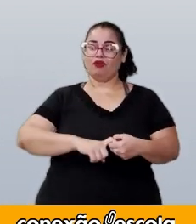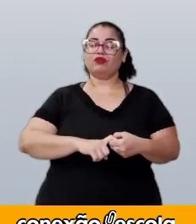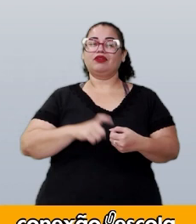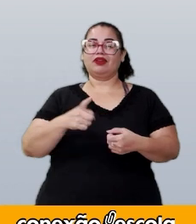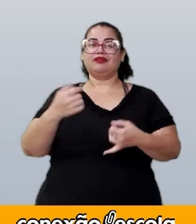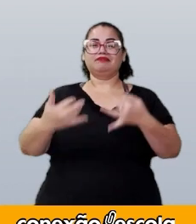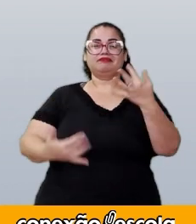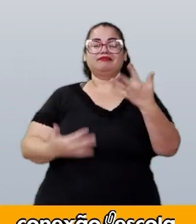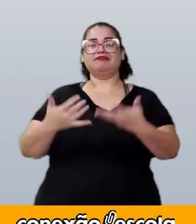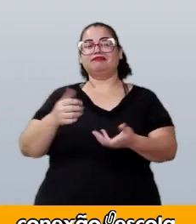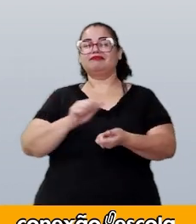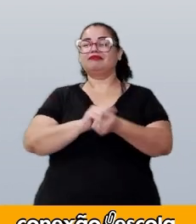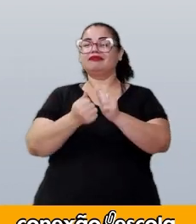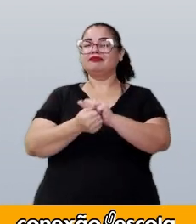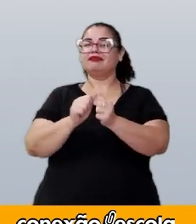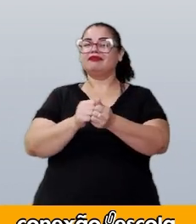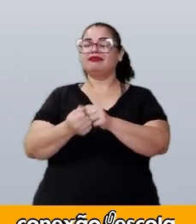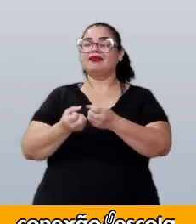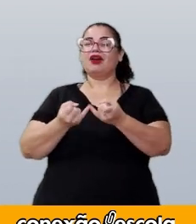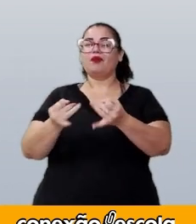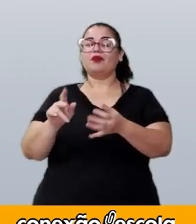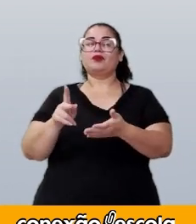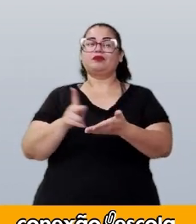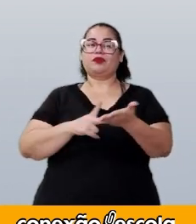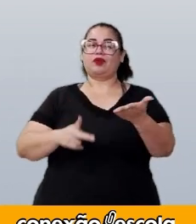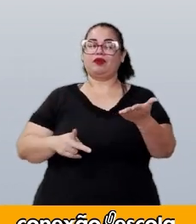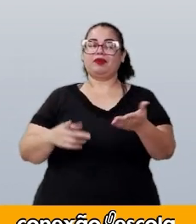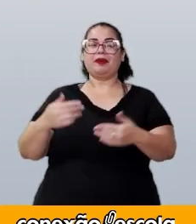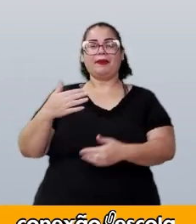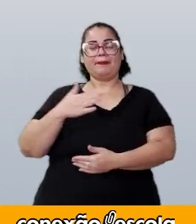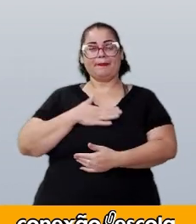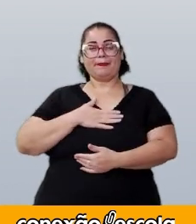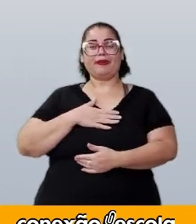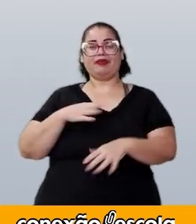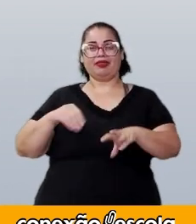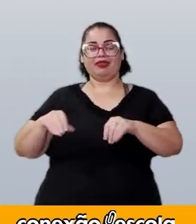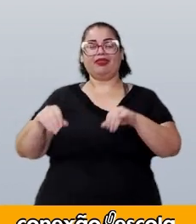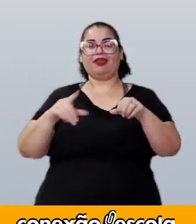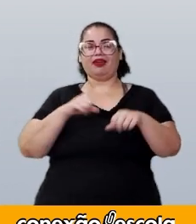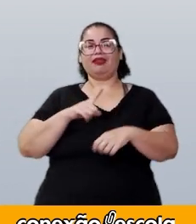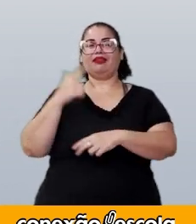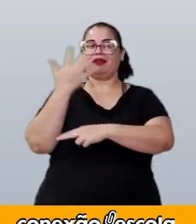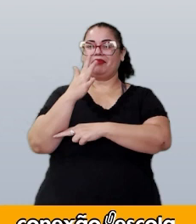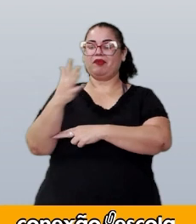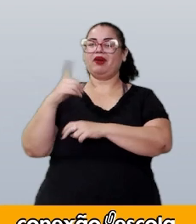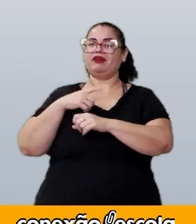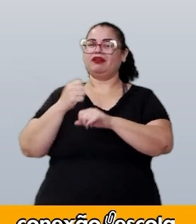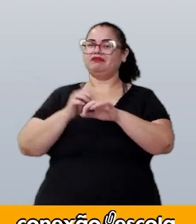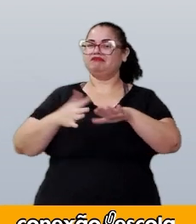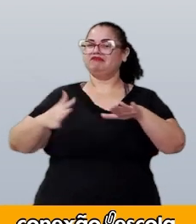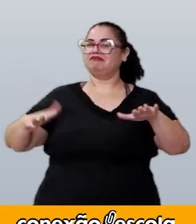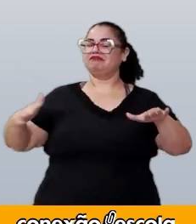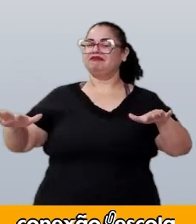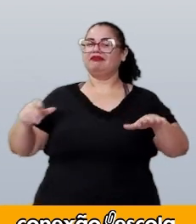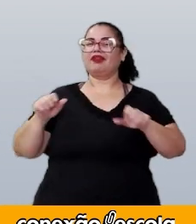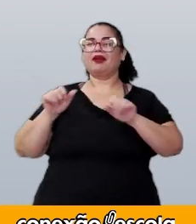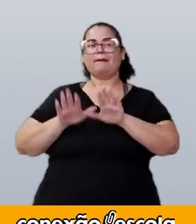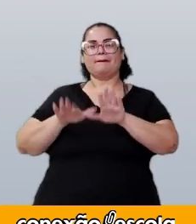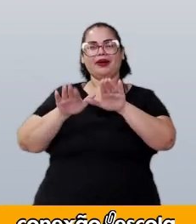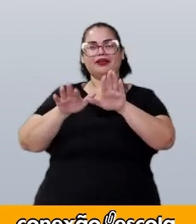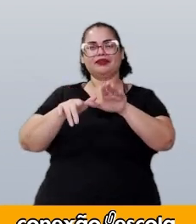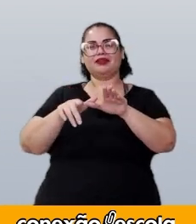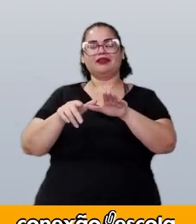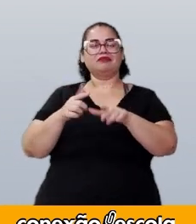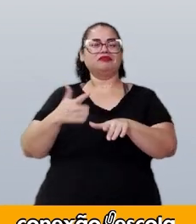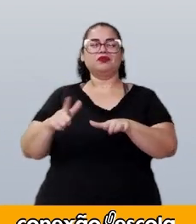com alguns versos desse poema. Minha terra tem palmares, onde gorjeia o mar. Os passarinhos daqui